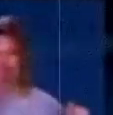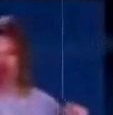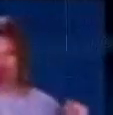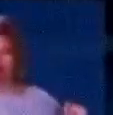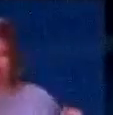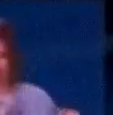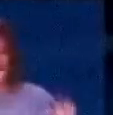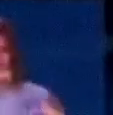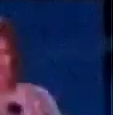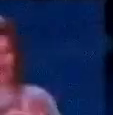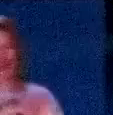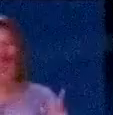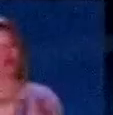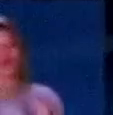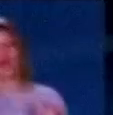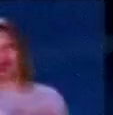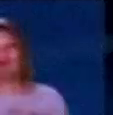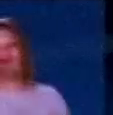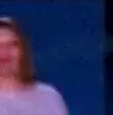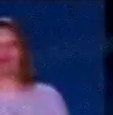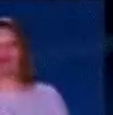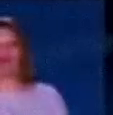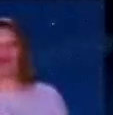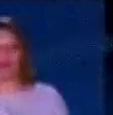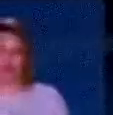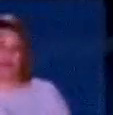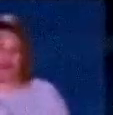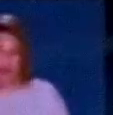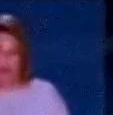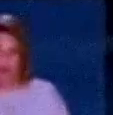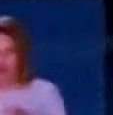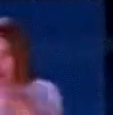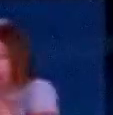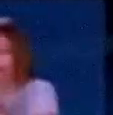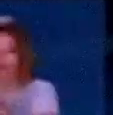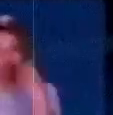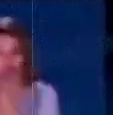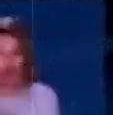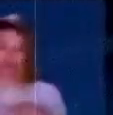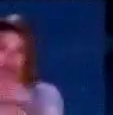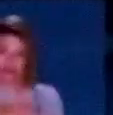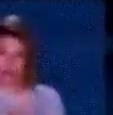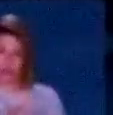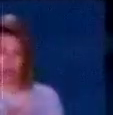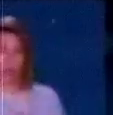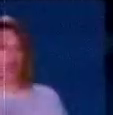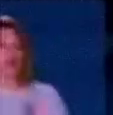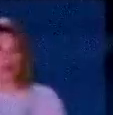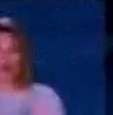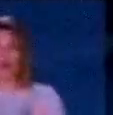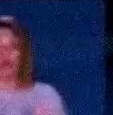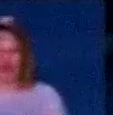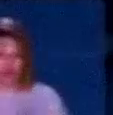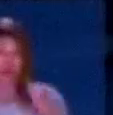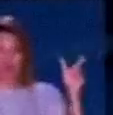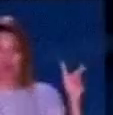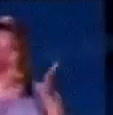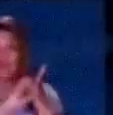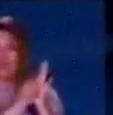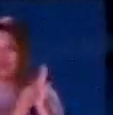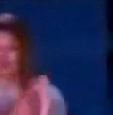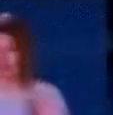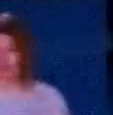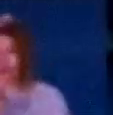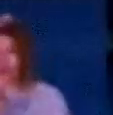brasileiro faça a verdadeira mudança. O dinheiro que está sendo usado pelos grandes partidos é o que falta para você, mulher, ter